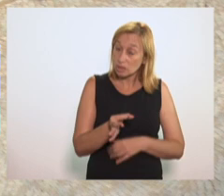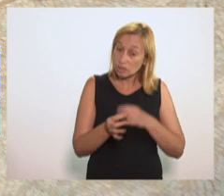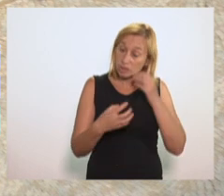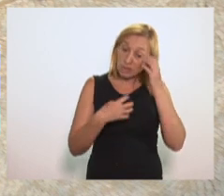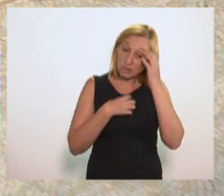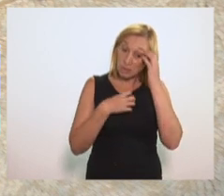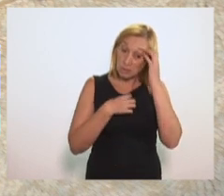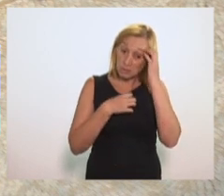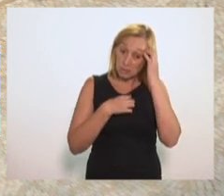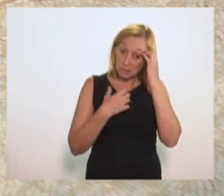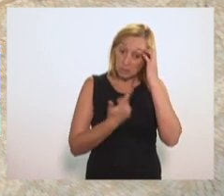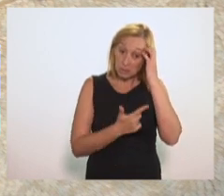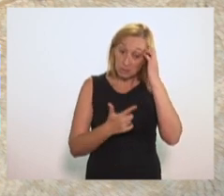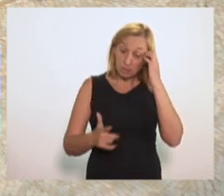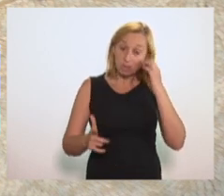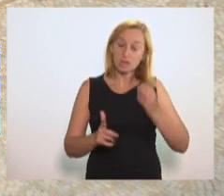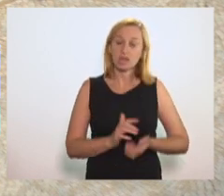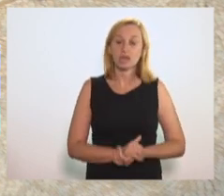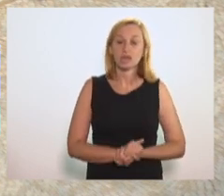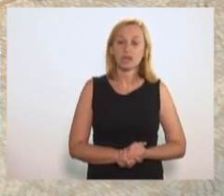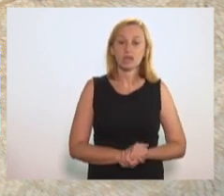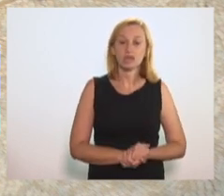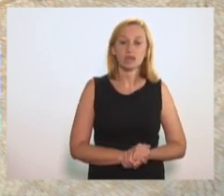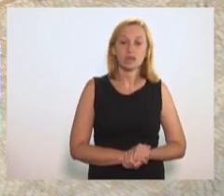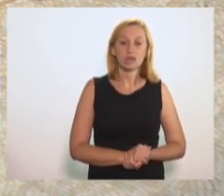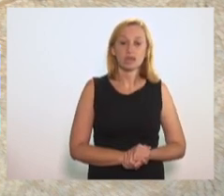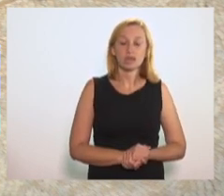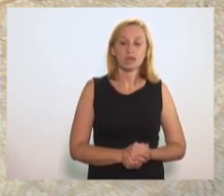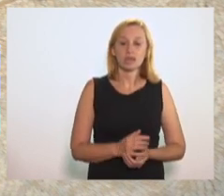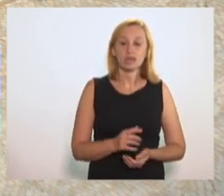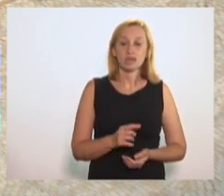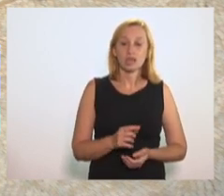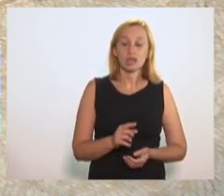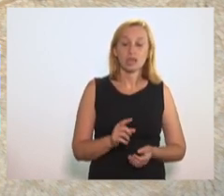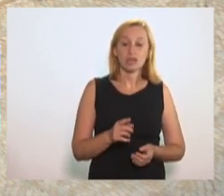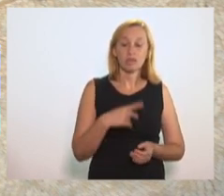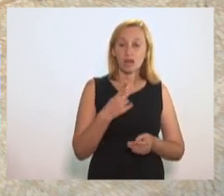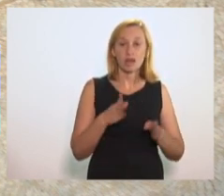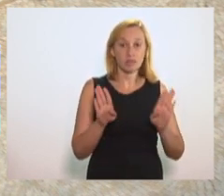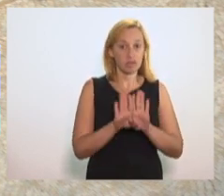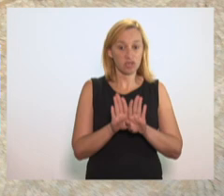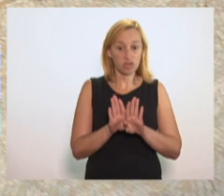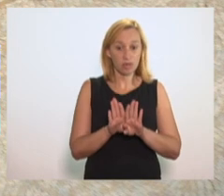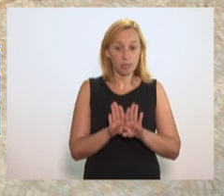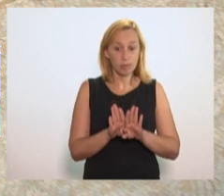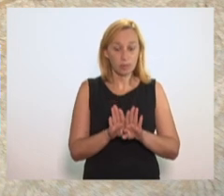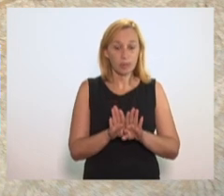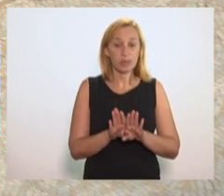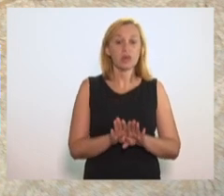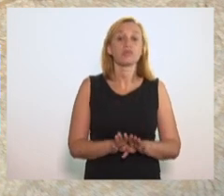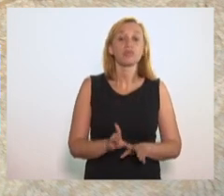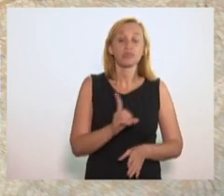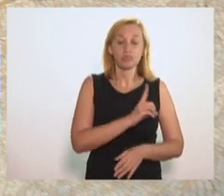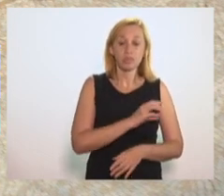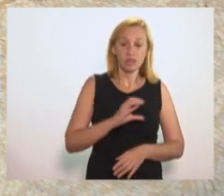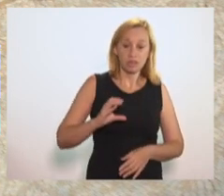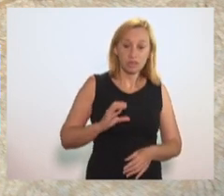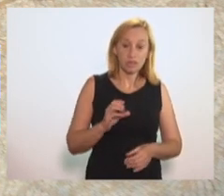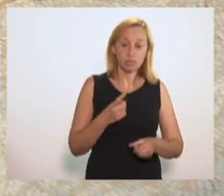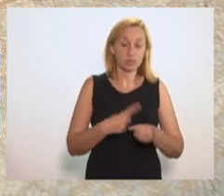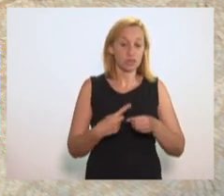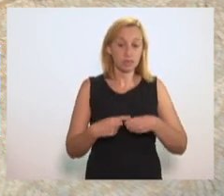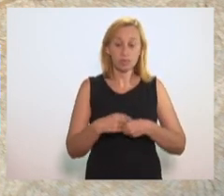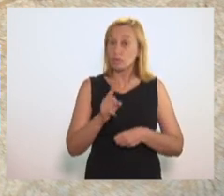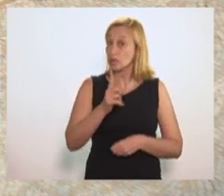sentido de não ter recomendado o fechamento do hospital o laudo da defesa civil municipal do Rio de Janeiro também